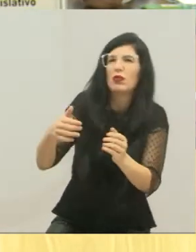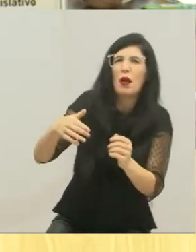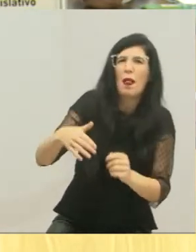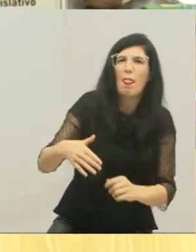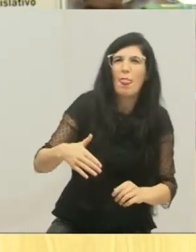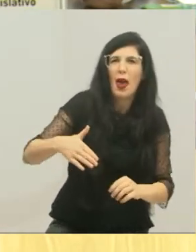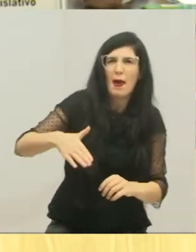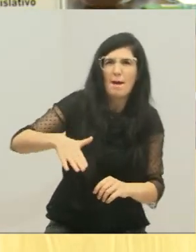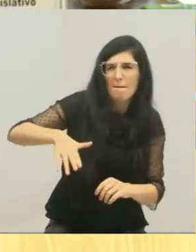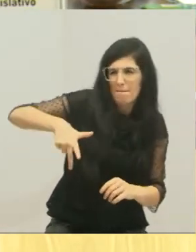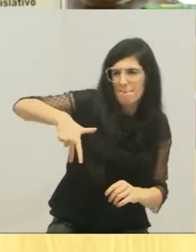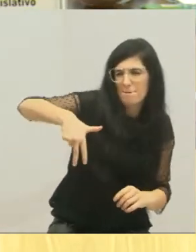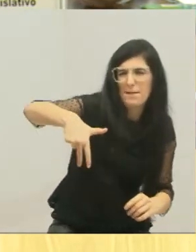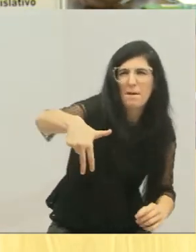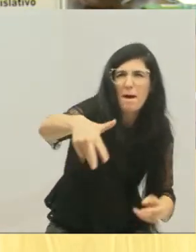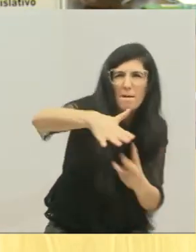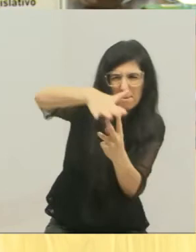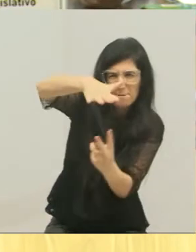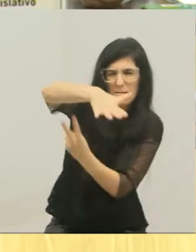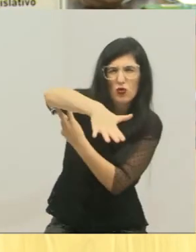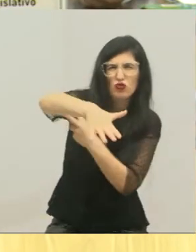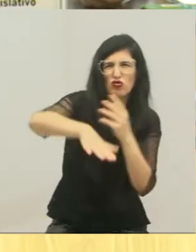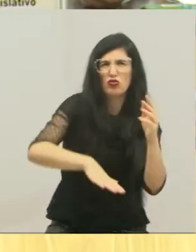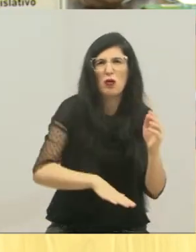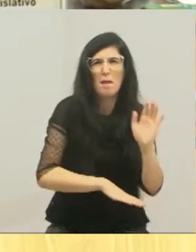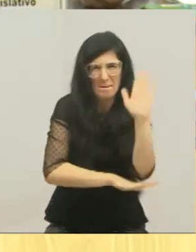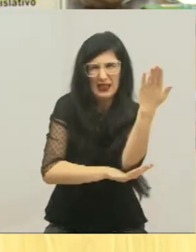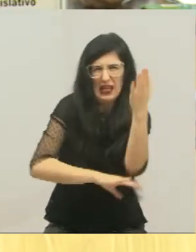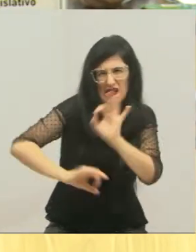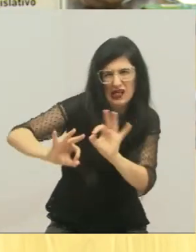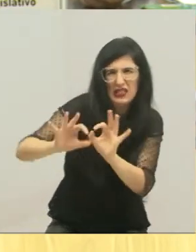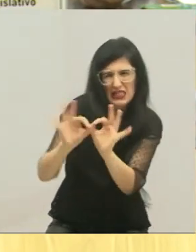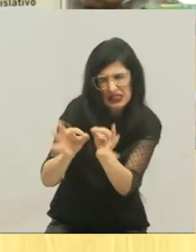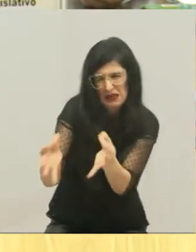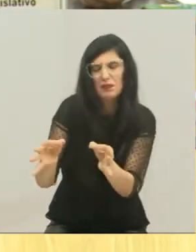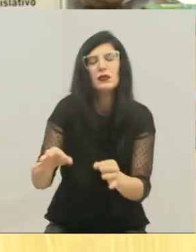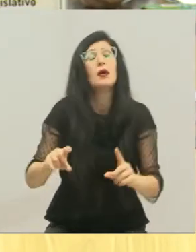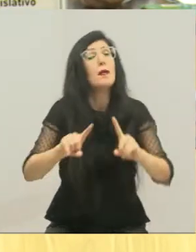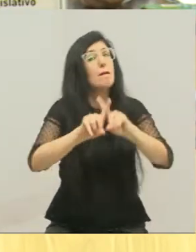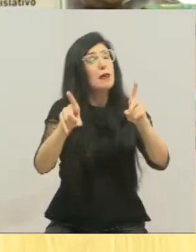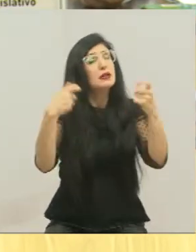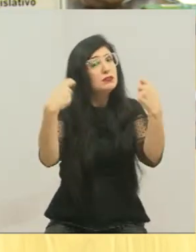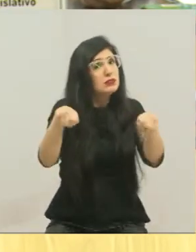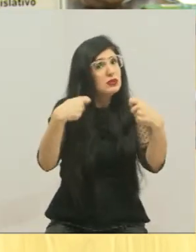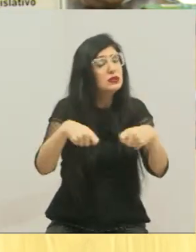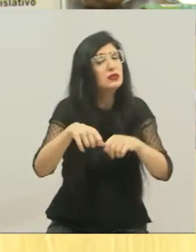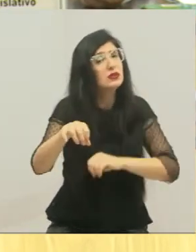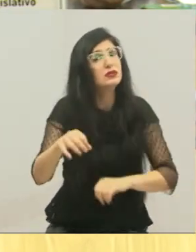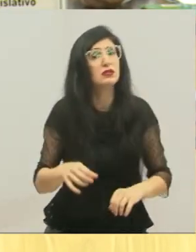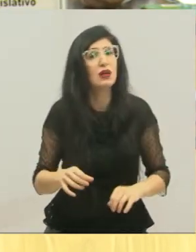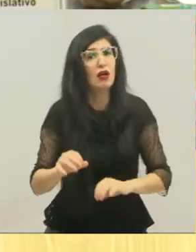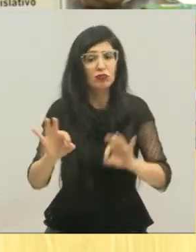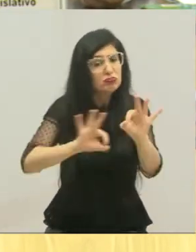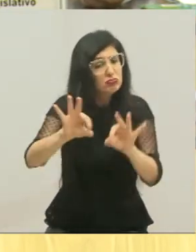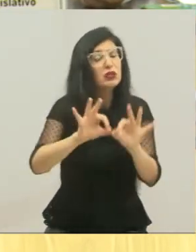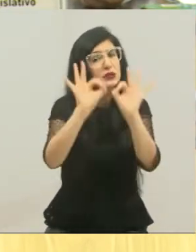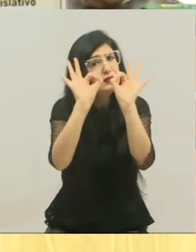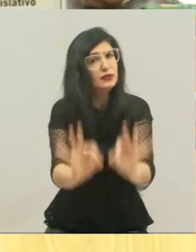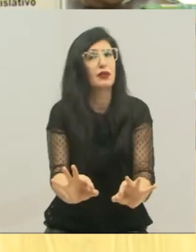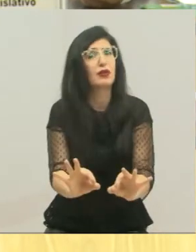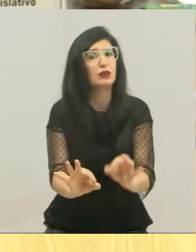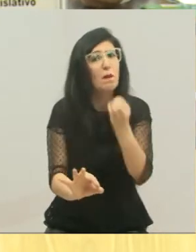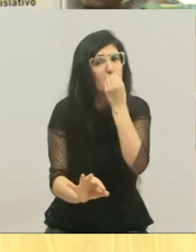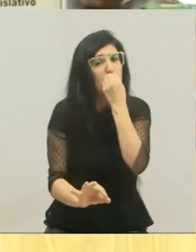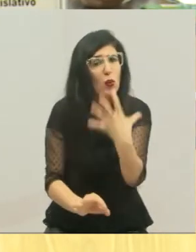pedestres efetuem a travessia com segurança. Assim sendo, muito respeitosamente, recorremos à compreensão e aos préstimos do DR e,